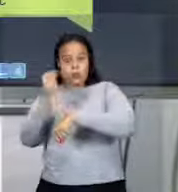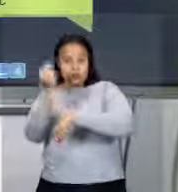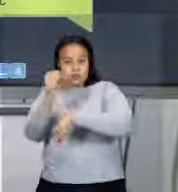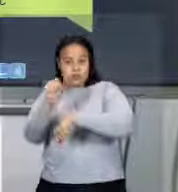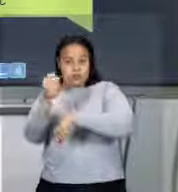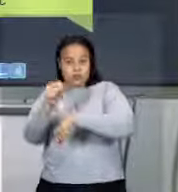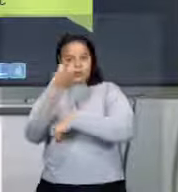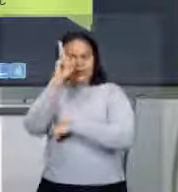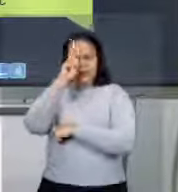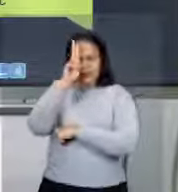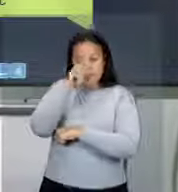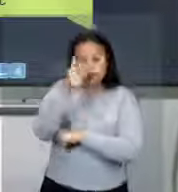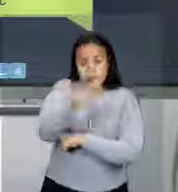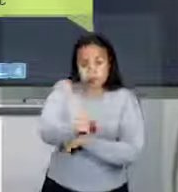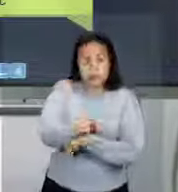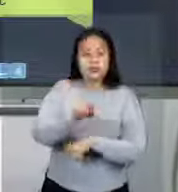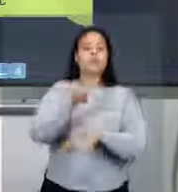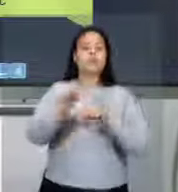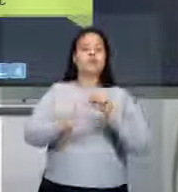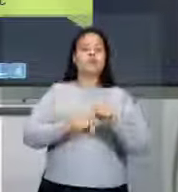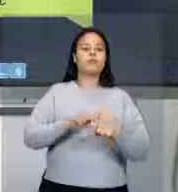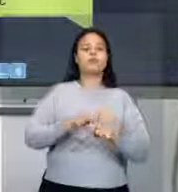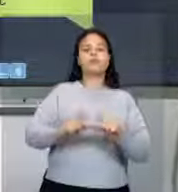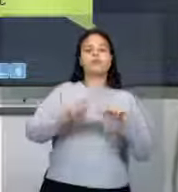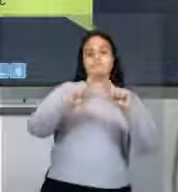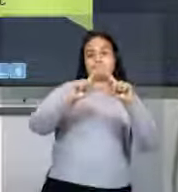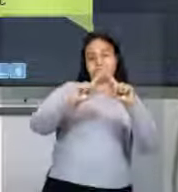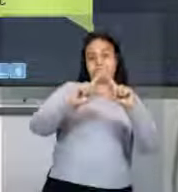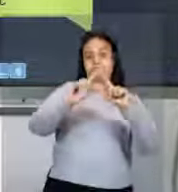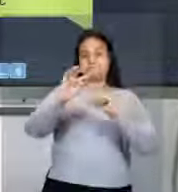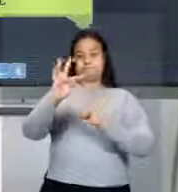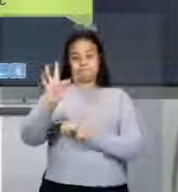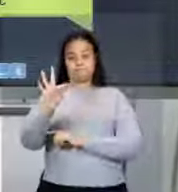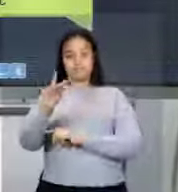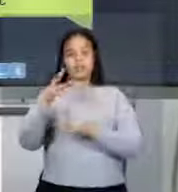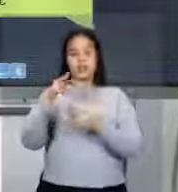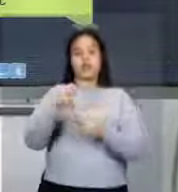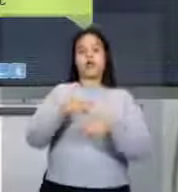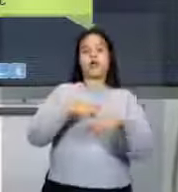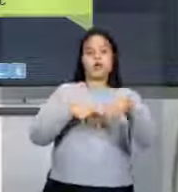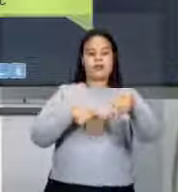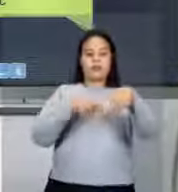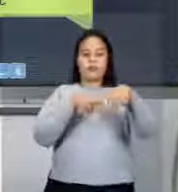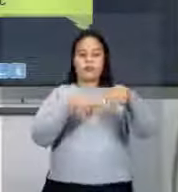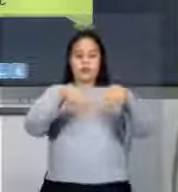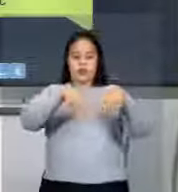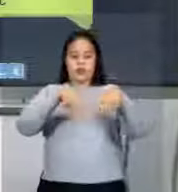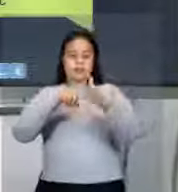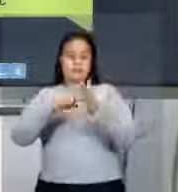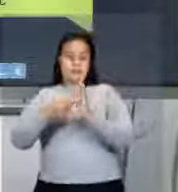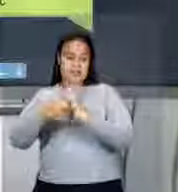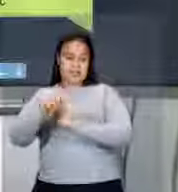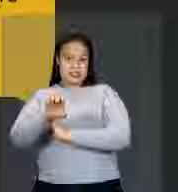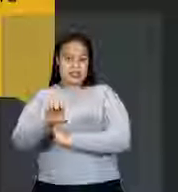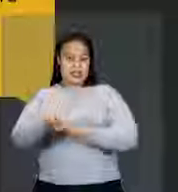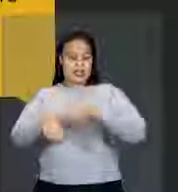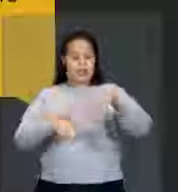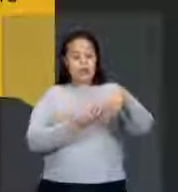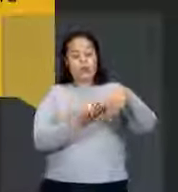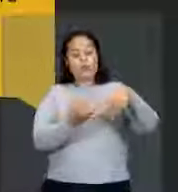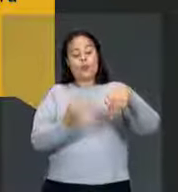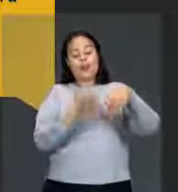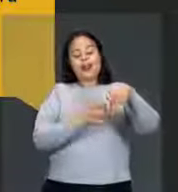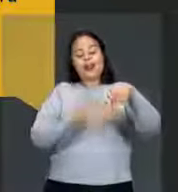Relembrando que o ΔQ é igual a N vezes E. Q é a quantidade de carga